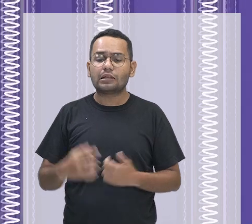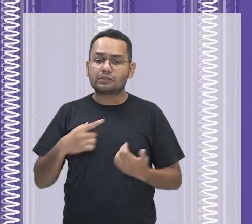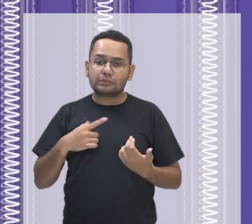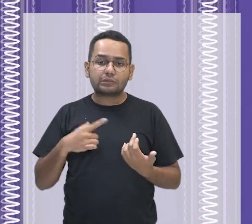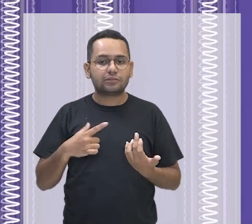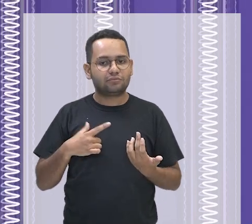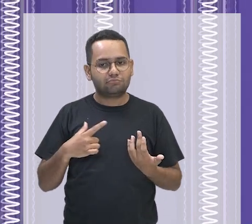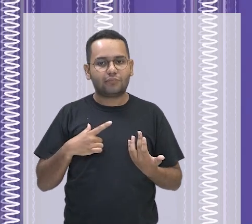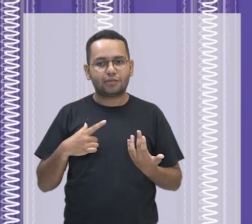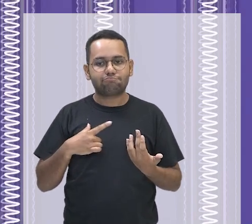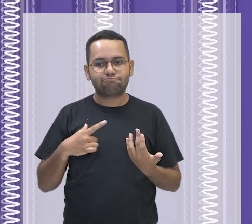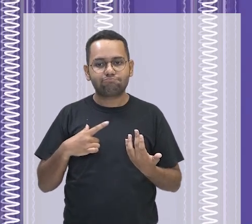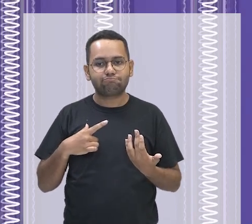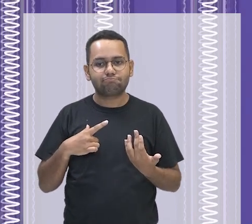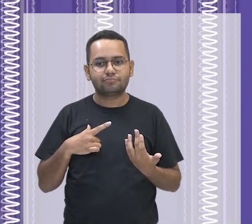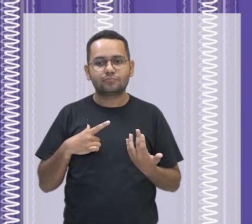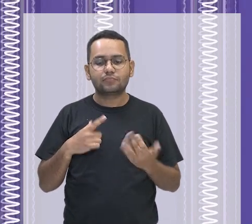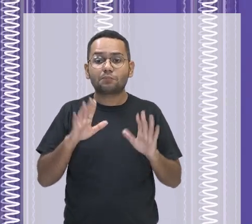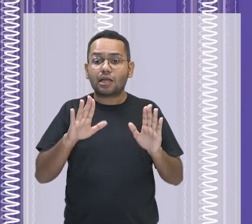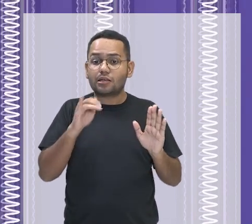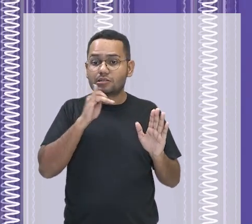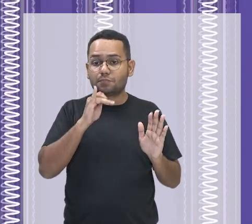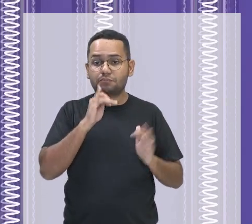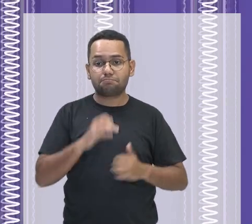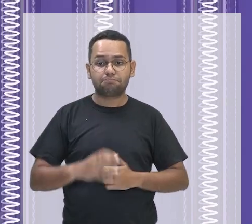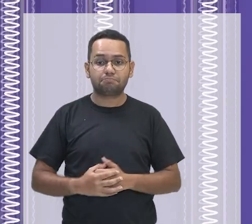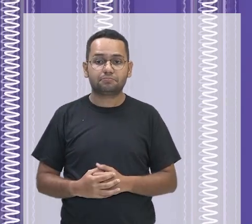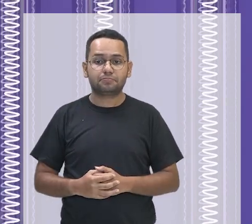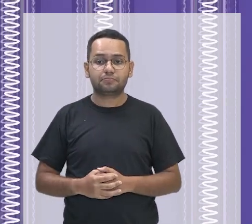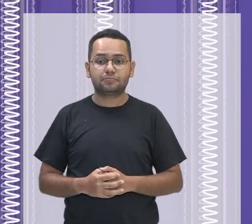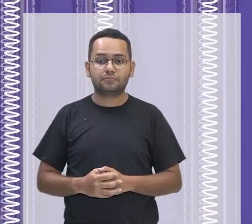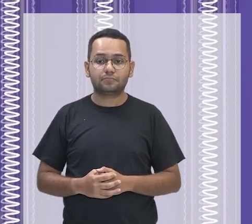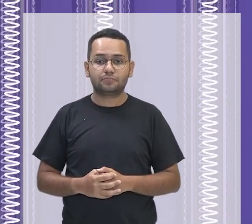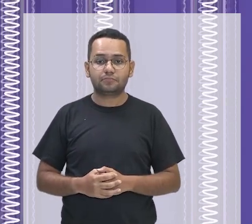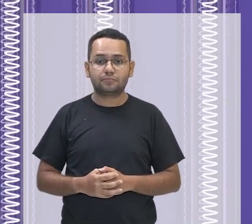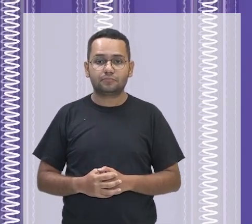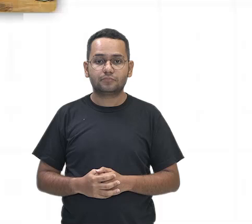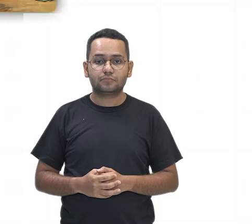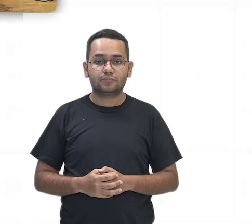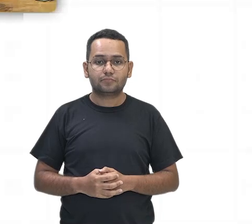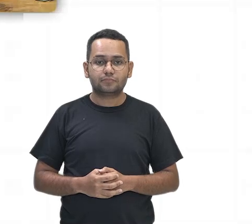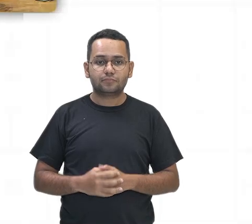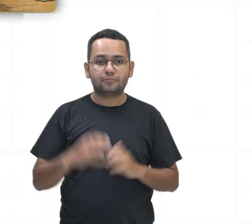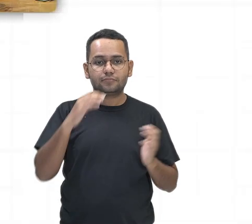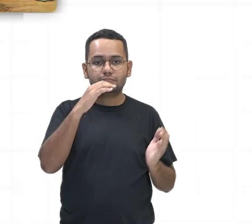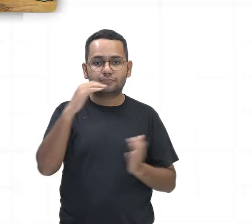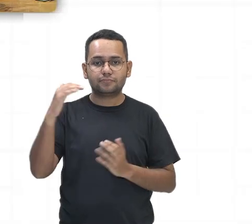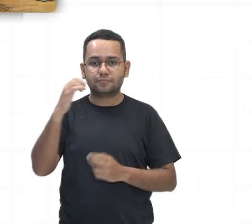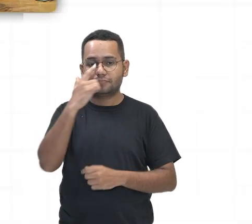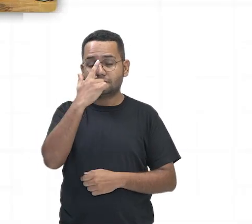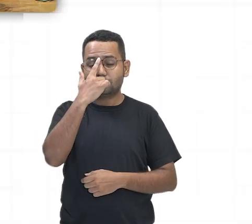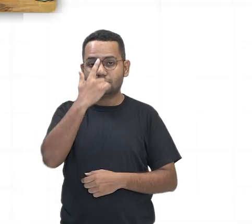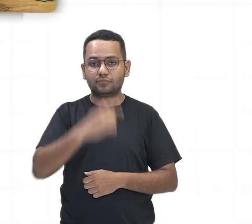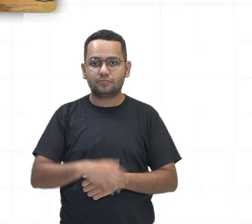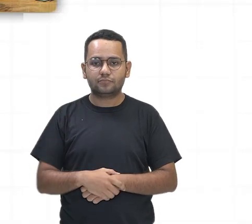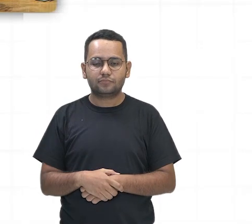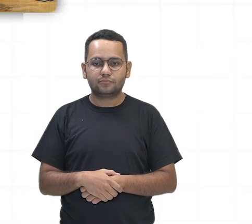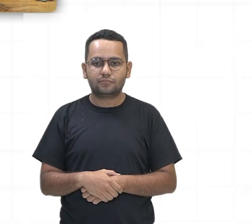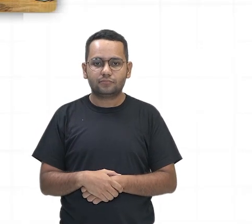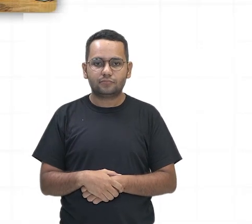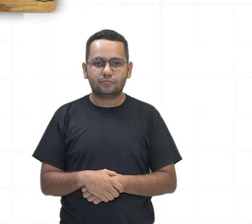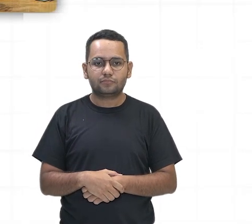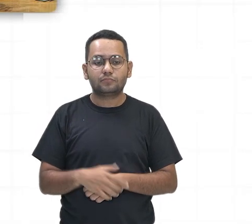grupos religiosos. Isso é um exemplo, tá bom? Vamos seguir mais um pouquinho dentro dessa temática